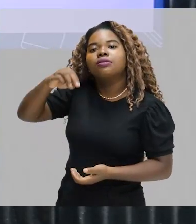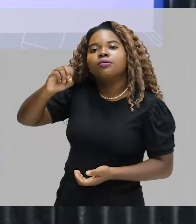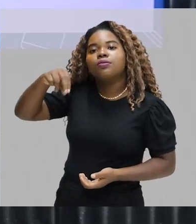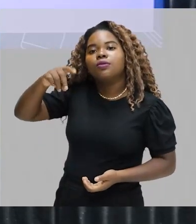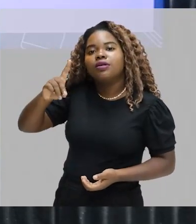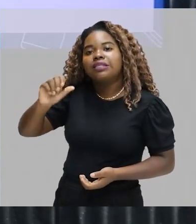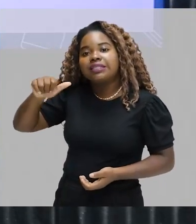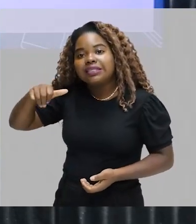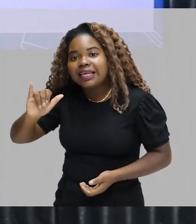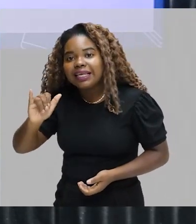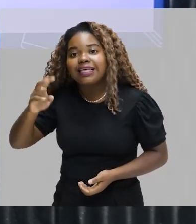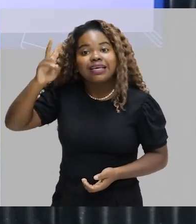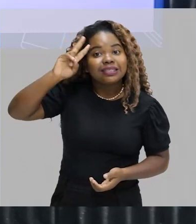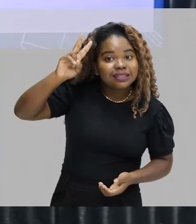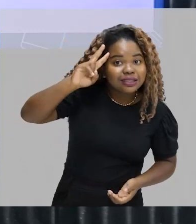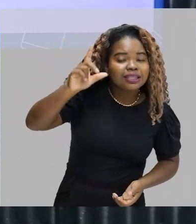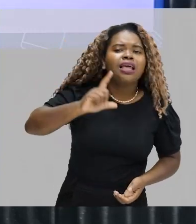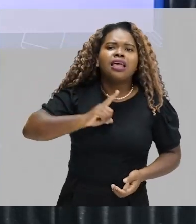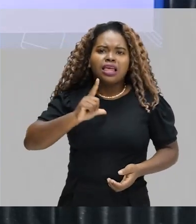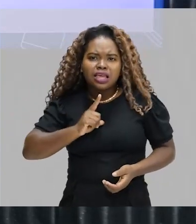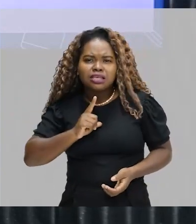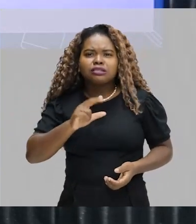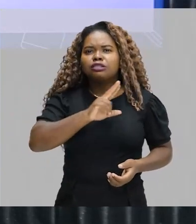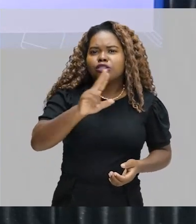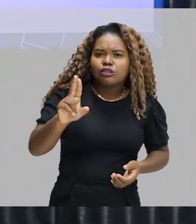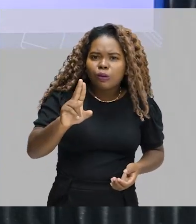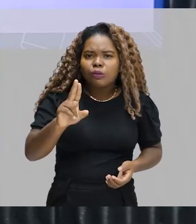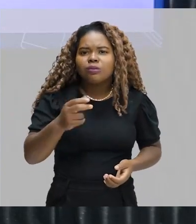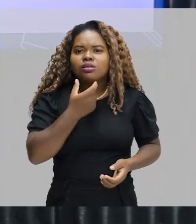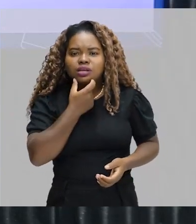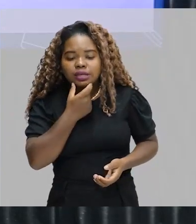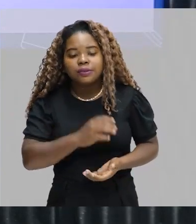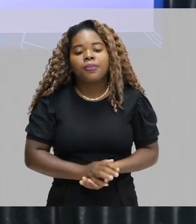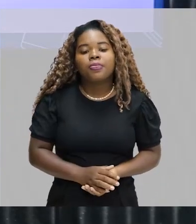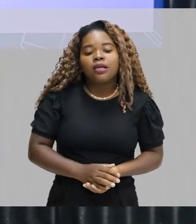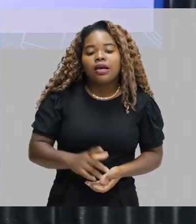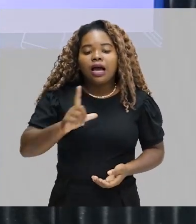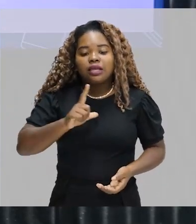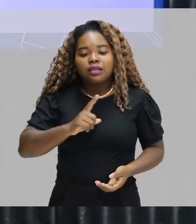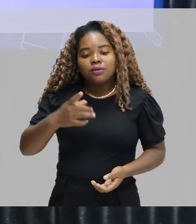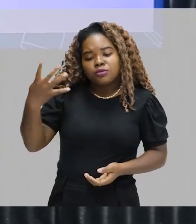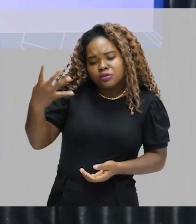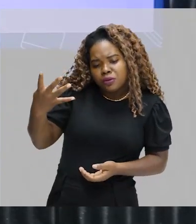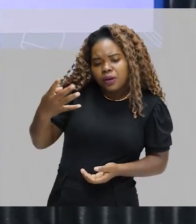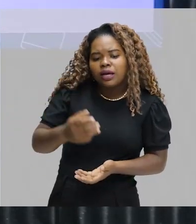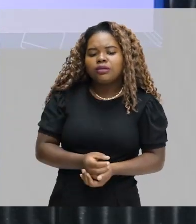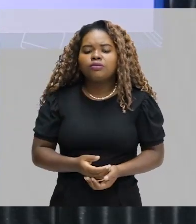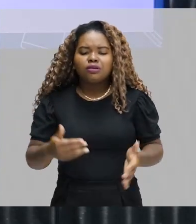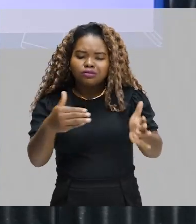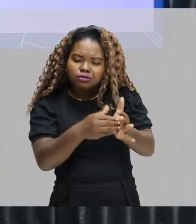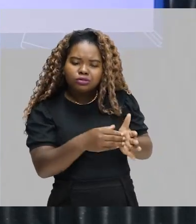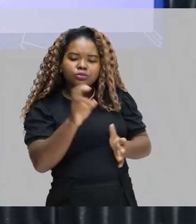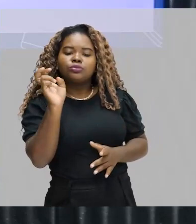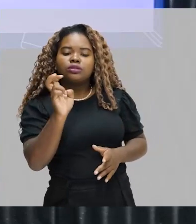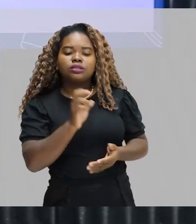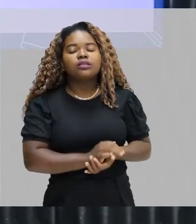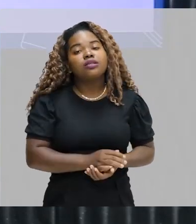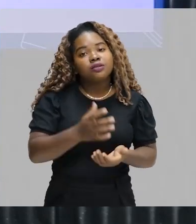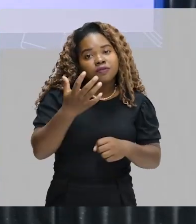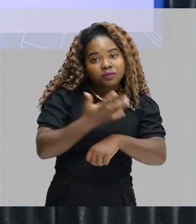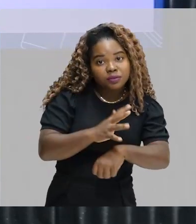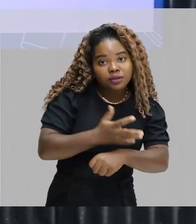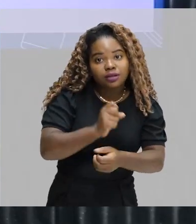esse nome em inglês. Seasons of the Year, que são as estações do ano, e no final a gente faz alguns exercícios só para praticar essa